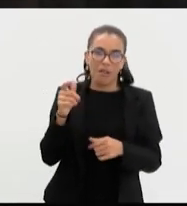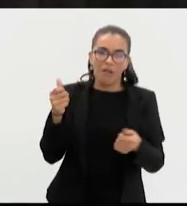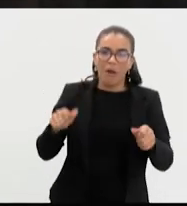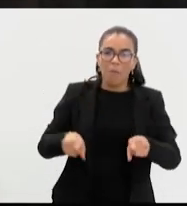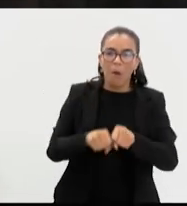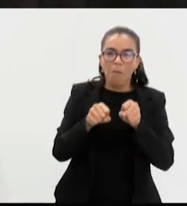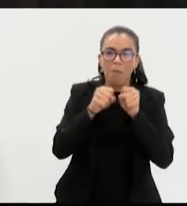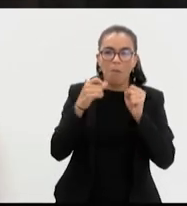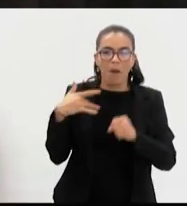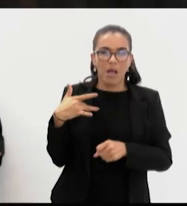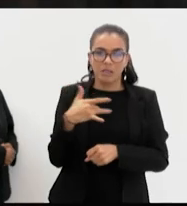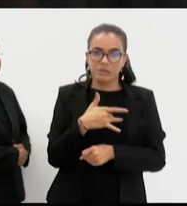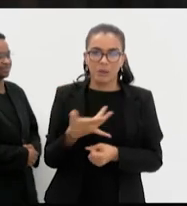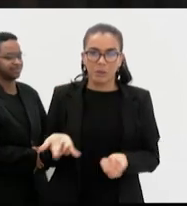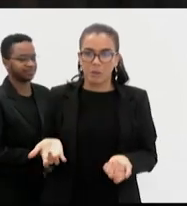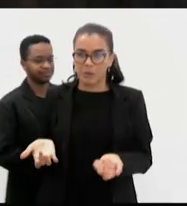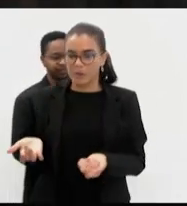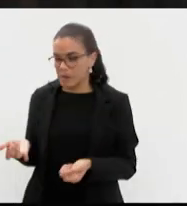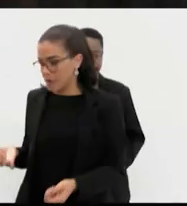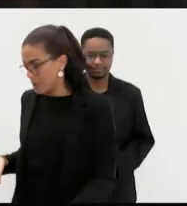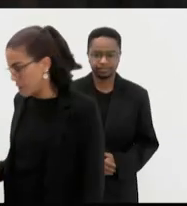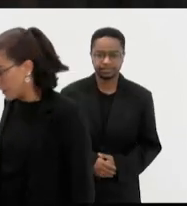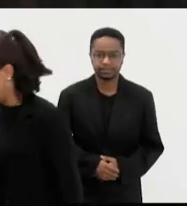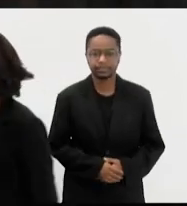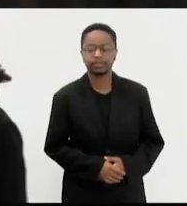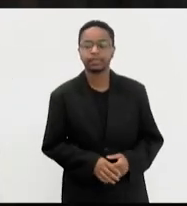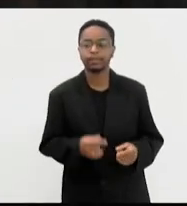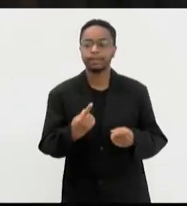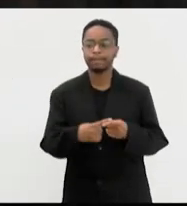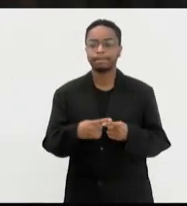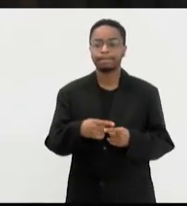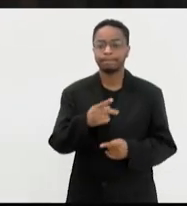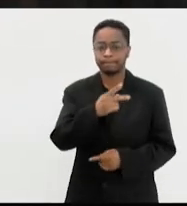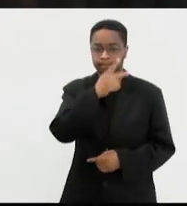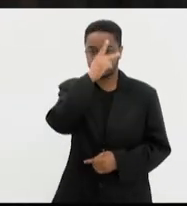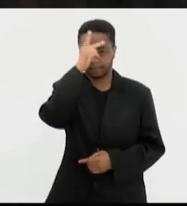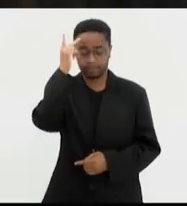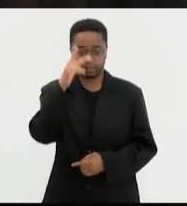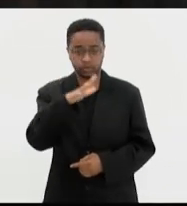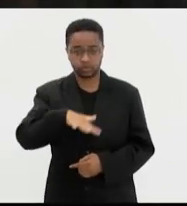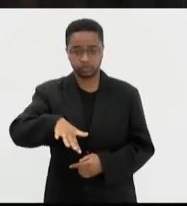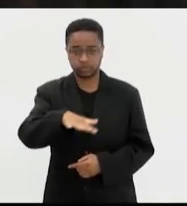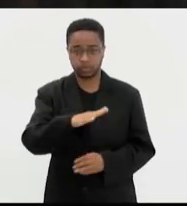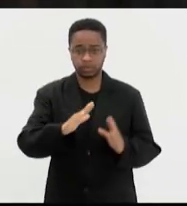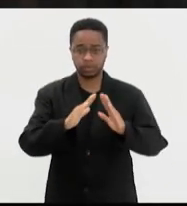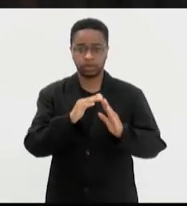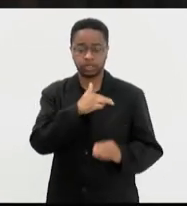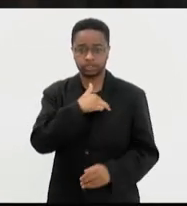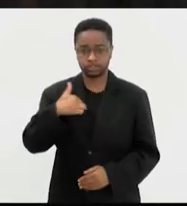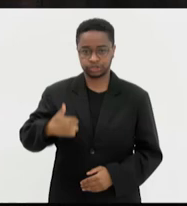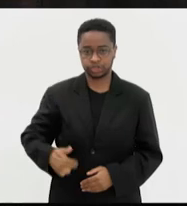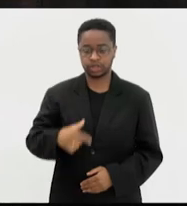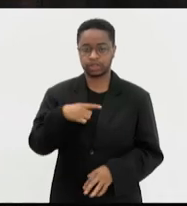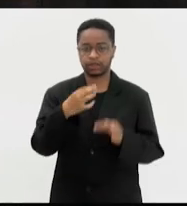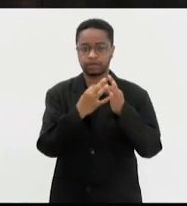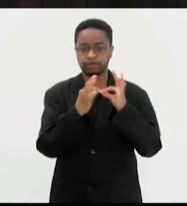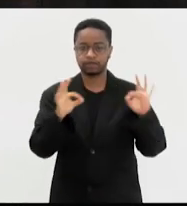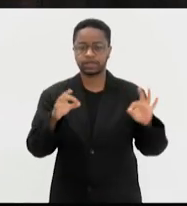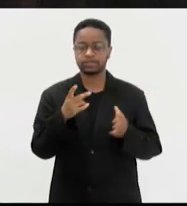saúde o chinês tem uma frase né que ele usa muito